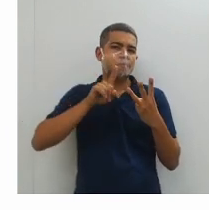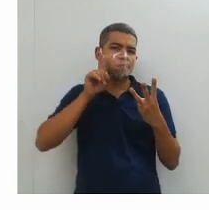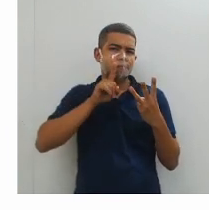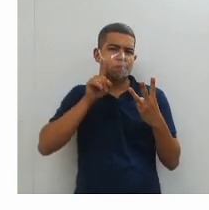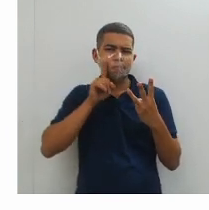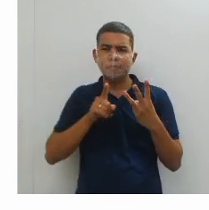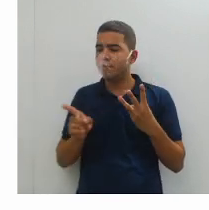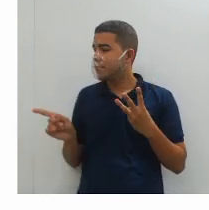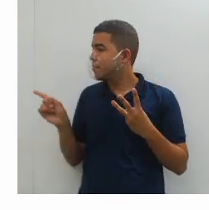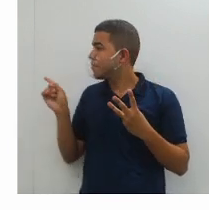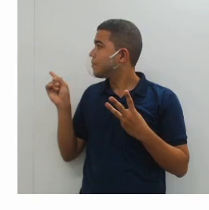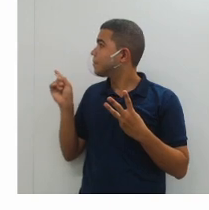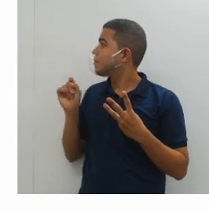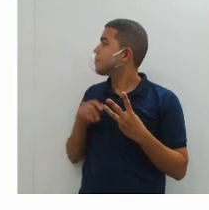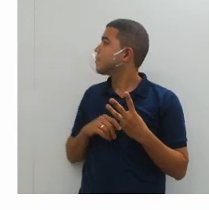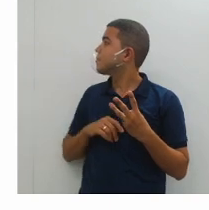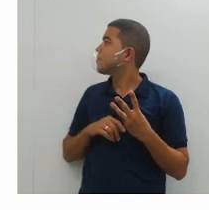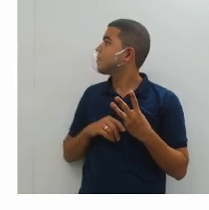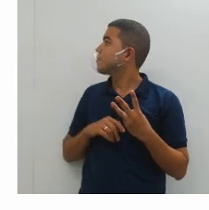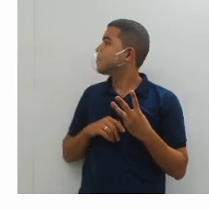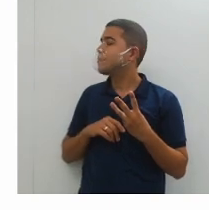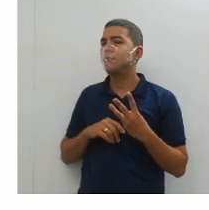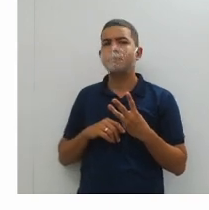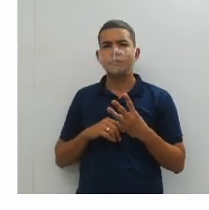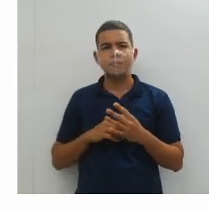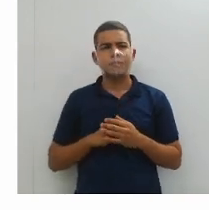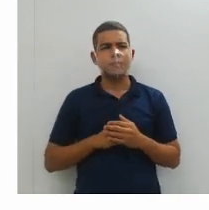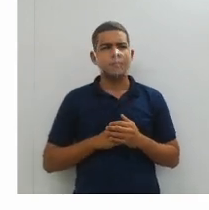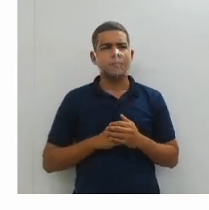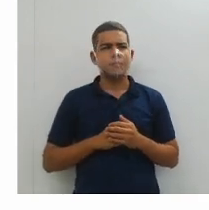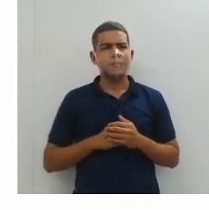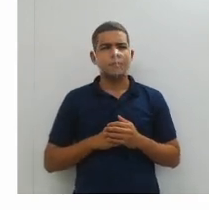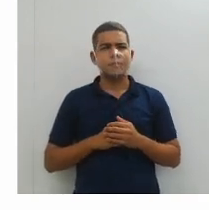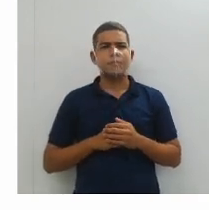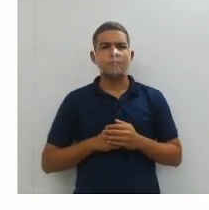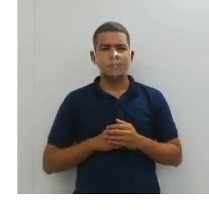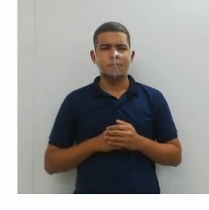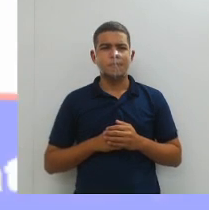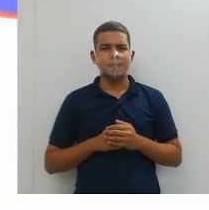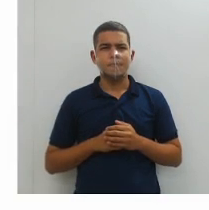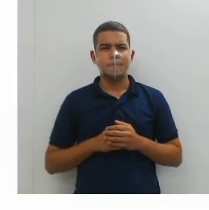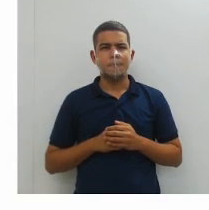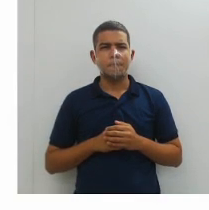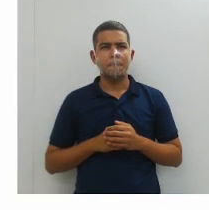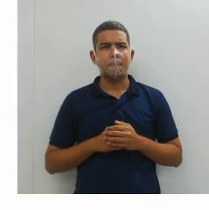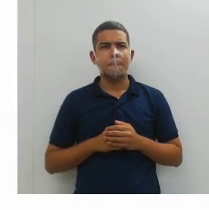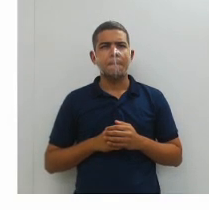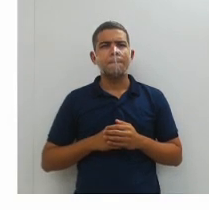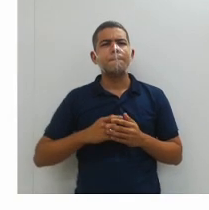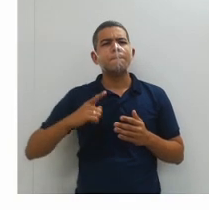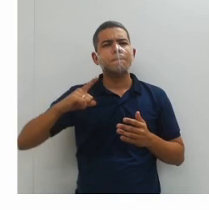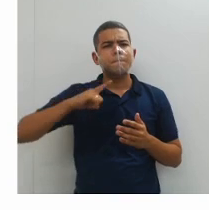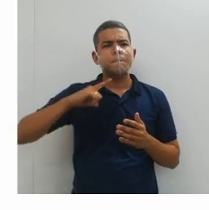Thomas Jefferson e Benjamin Franklin, tá bem? Então,